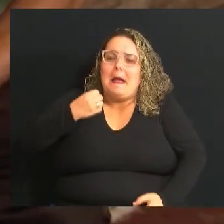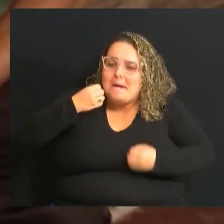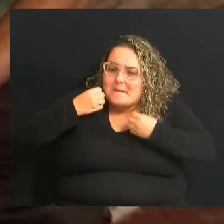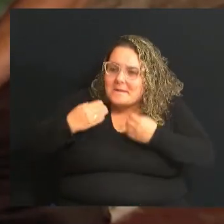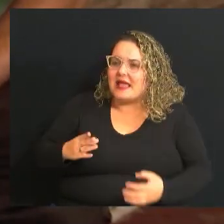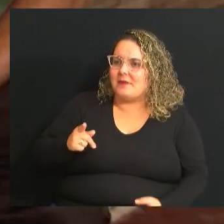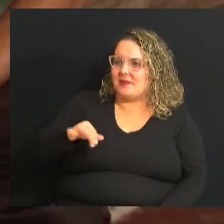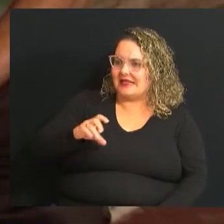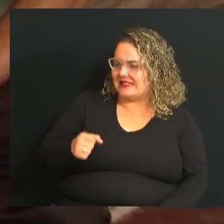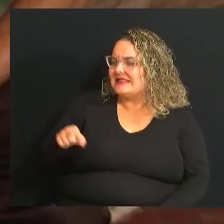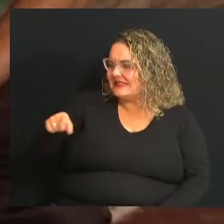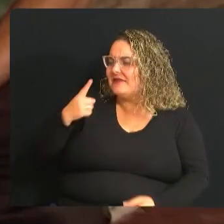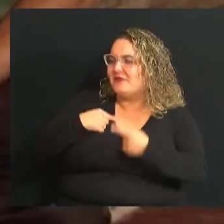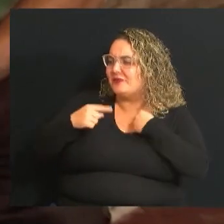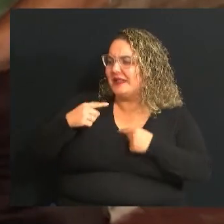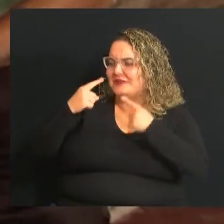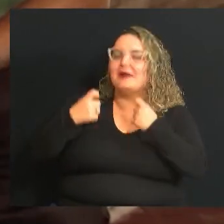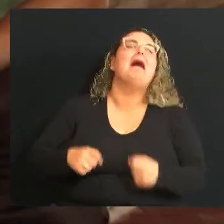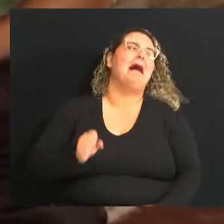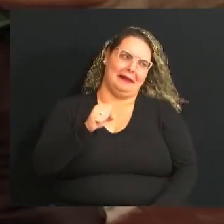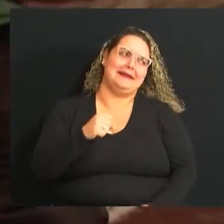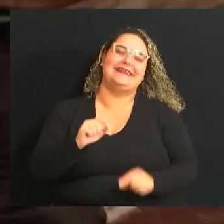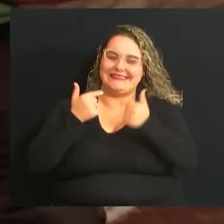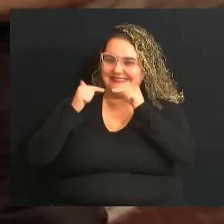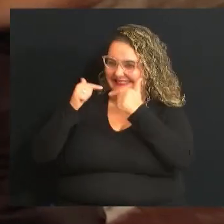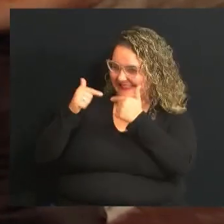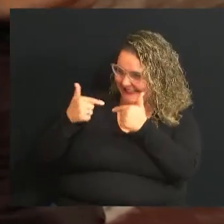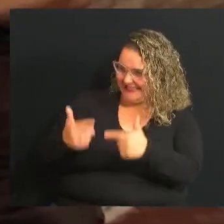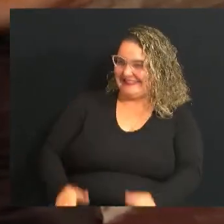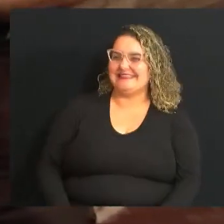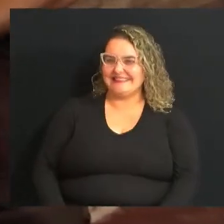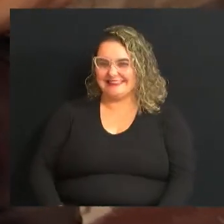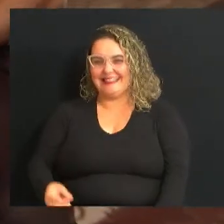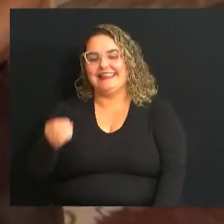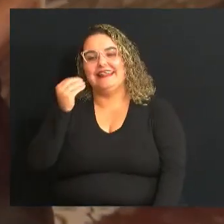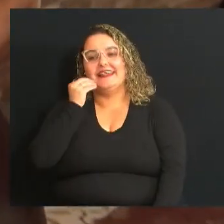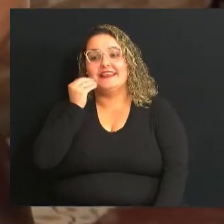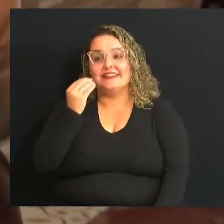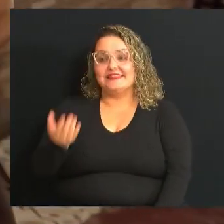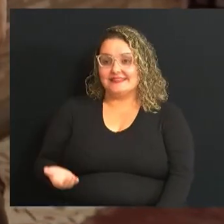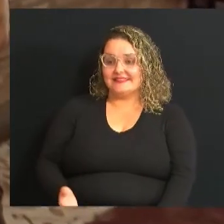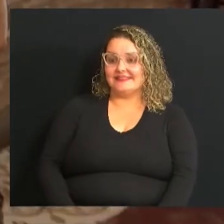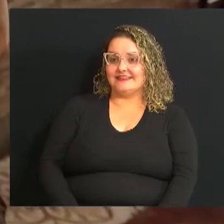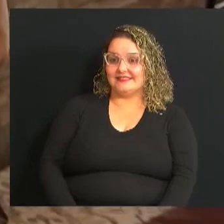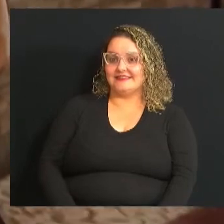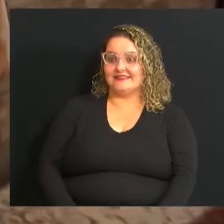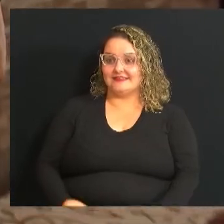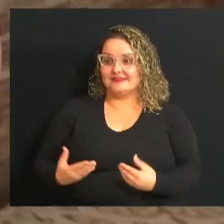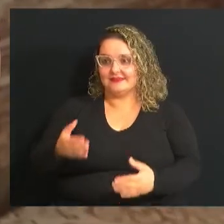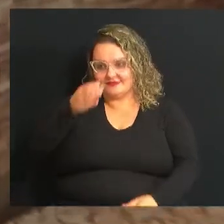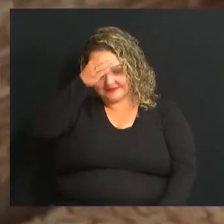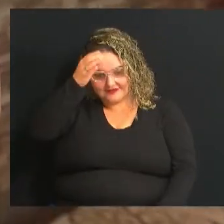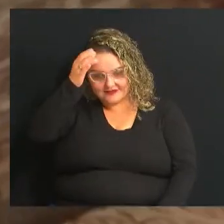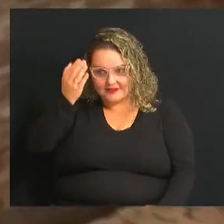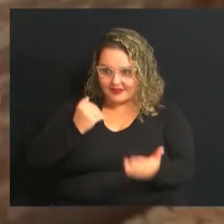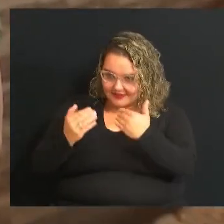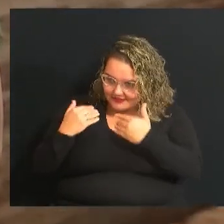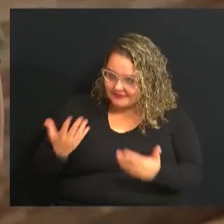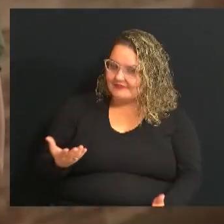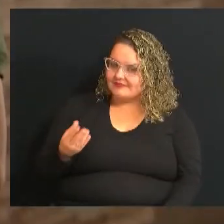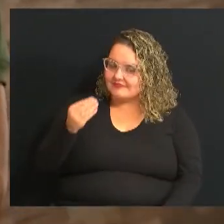moral contra a empresa que não entregou. Ah, mas quem entregou ou demorou foi a empresa de